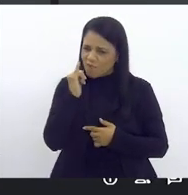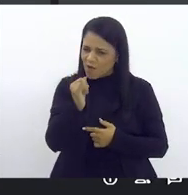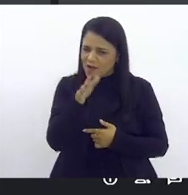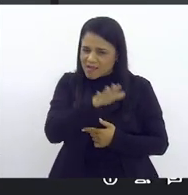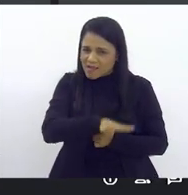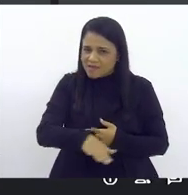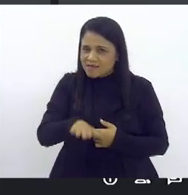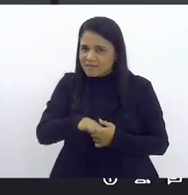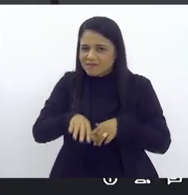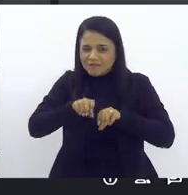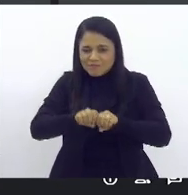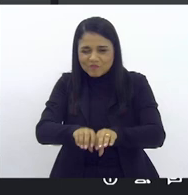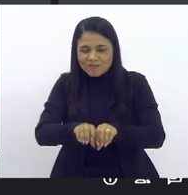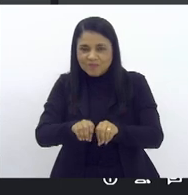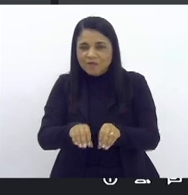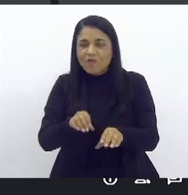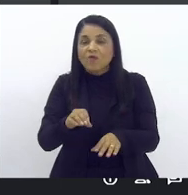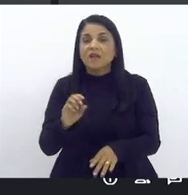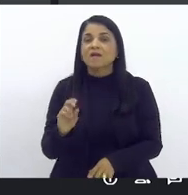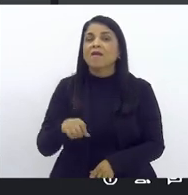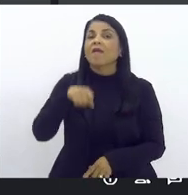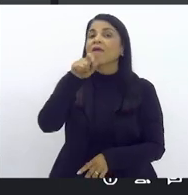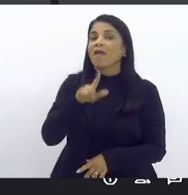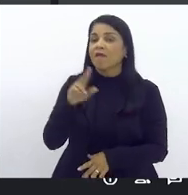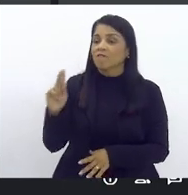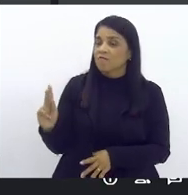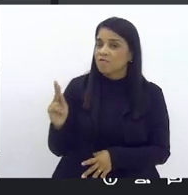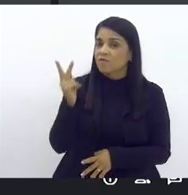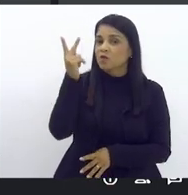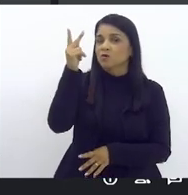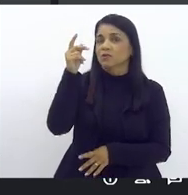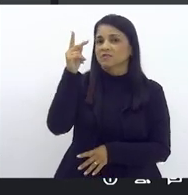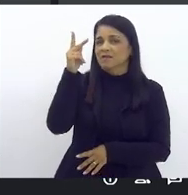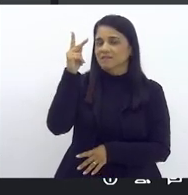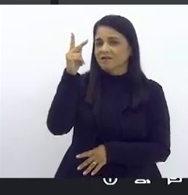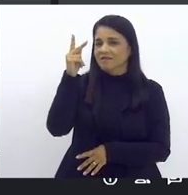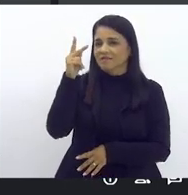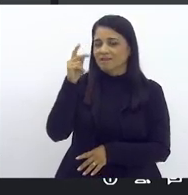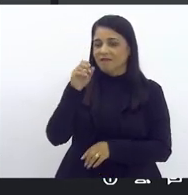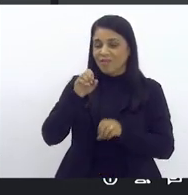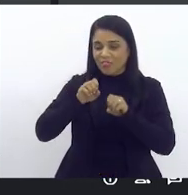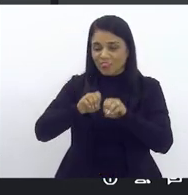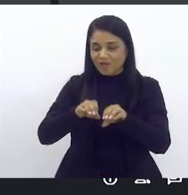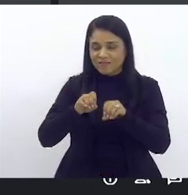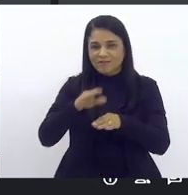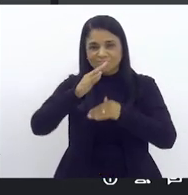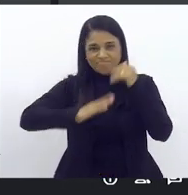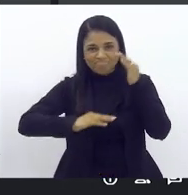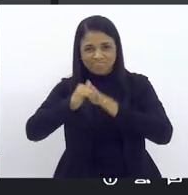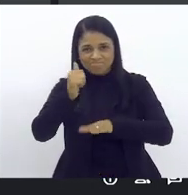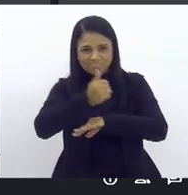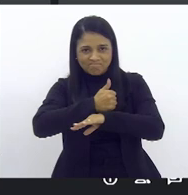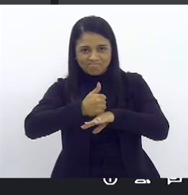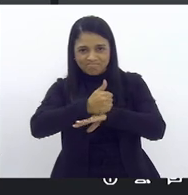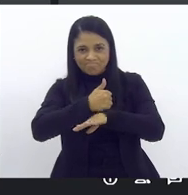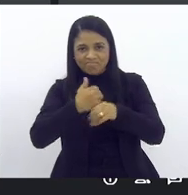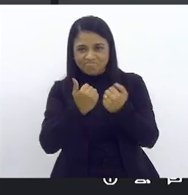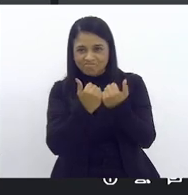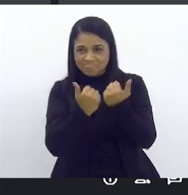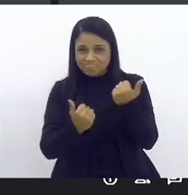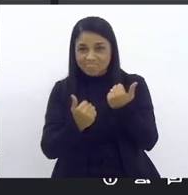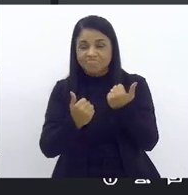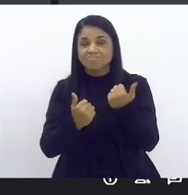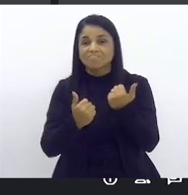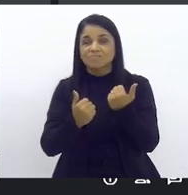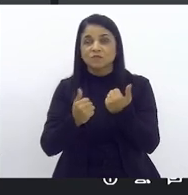devem valorizar quem cuida da primeiríssima infância, que são as educadoras de educação infantil. Cuidar de quem cuida. O